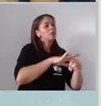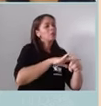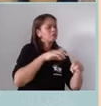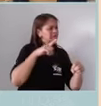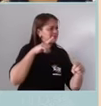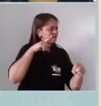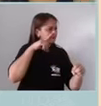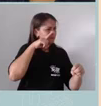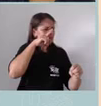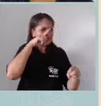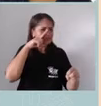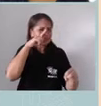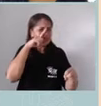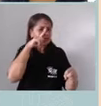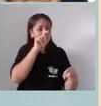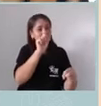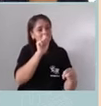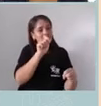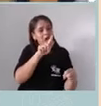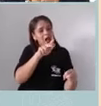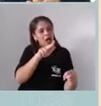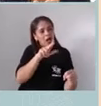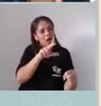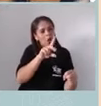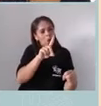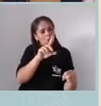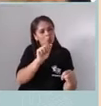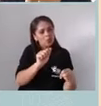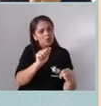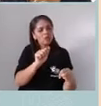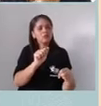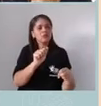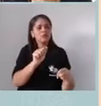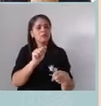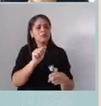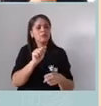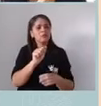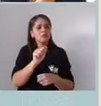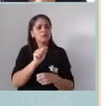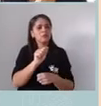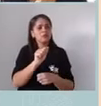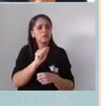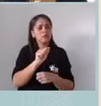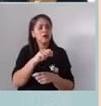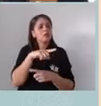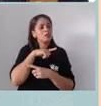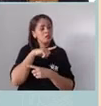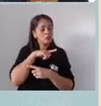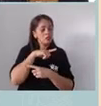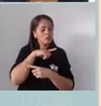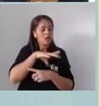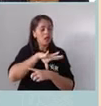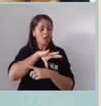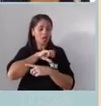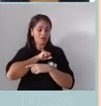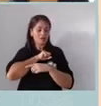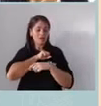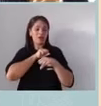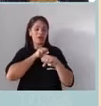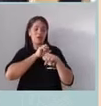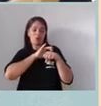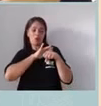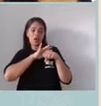aguda, lembrar que manifestação aguda é aquela que se manifestou ali pouco tempo depois da pessoa ter adquirido esse agente infeccioso.